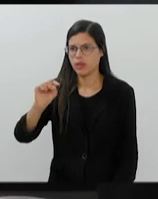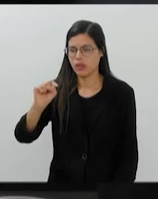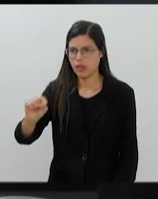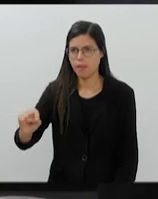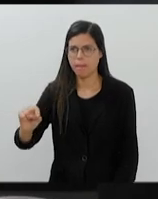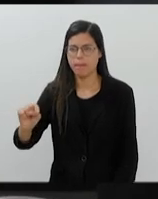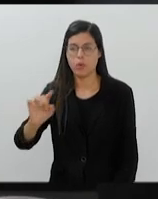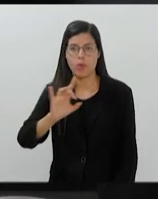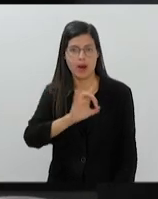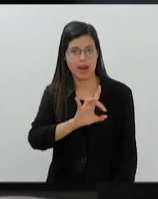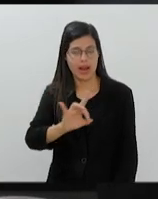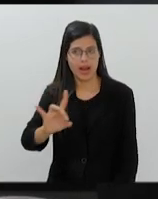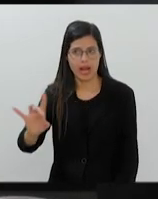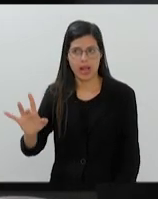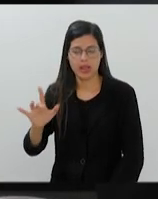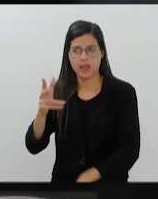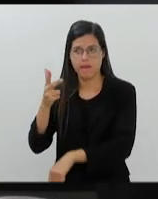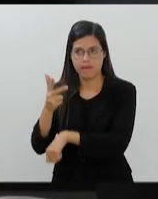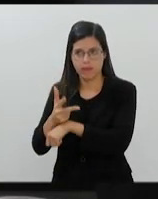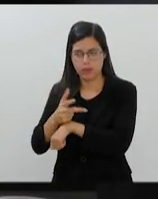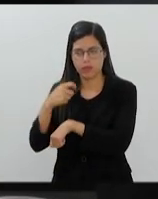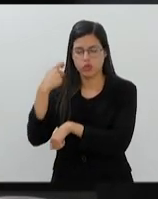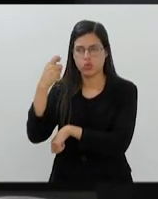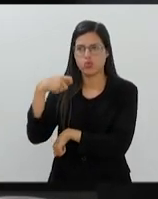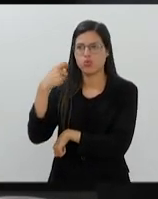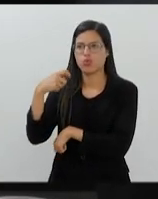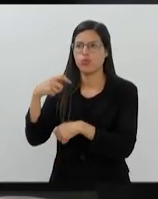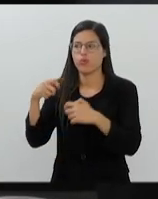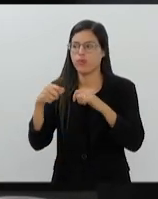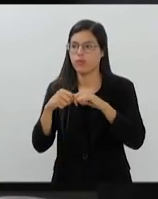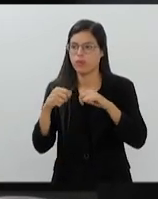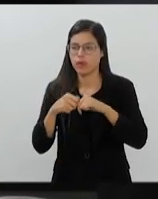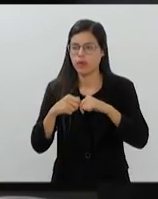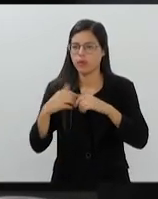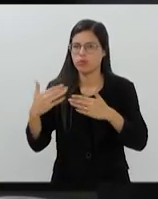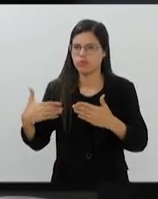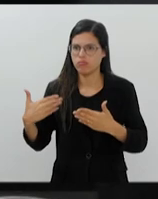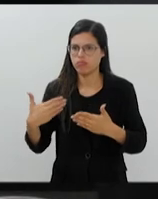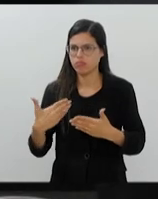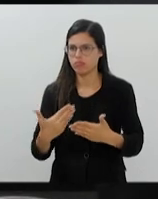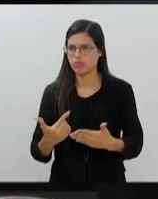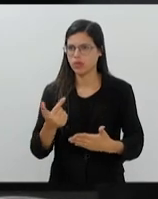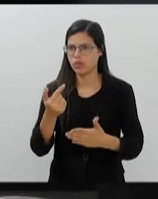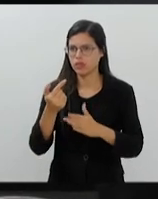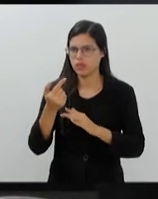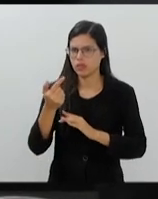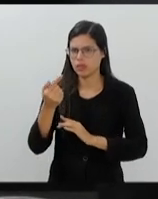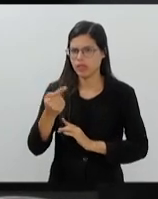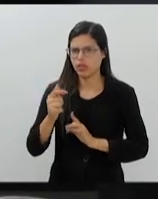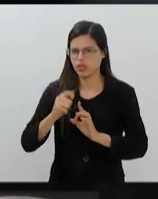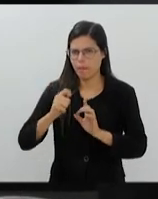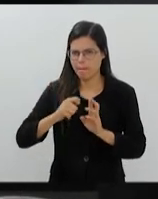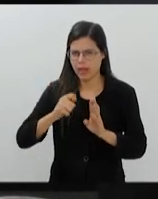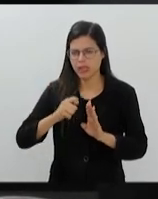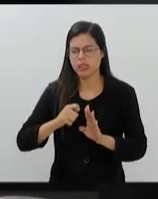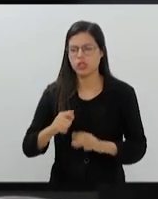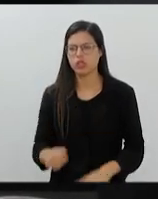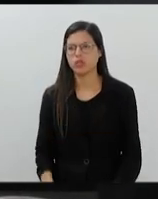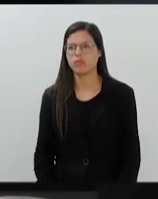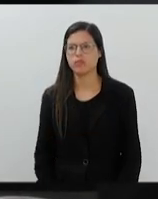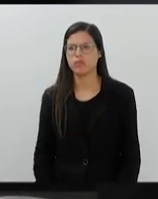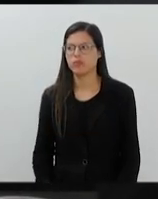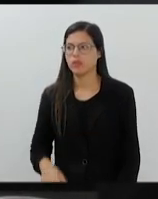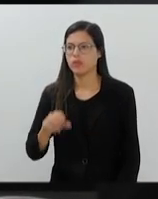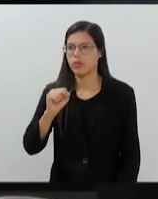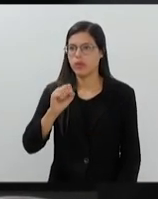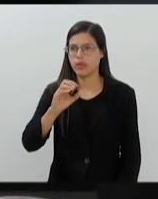cada videocast e foram feitos durante 7 meses se não me engano mes 80.000